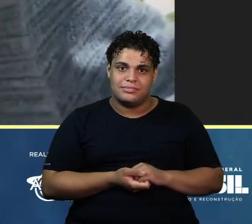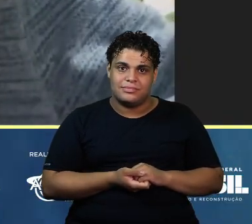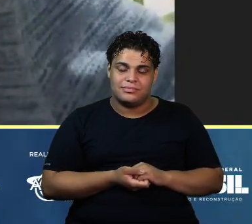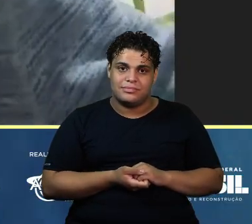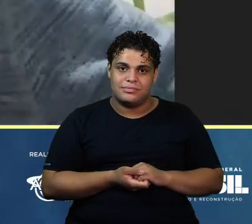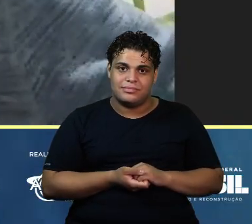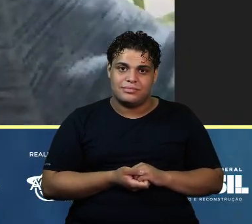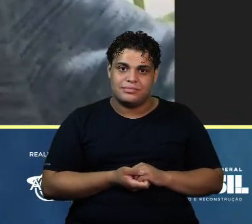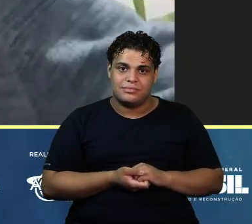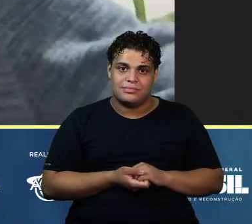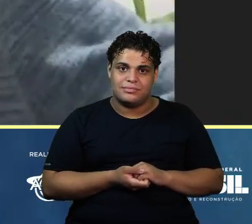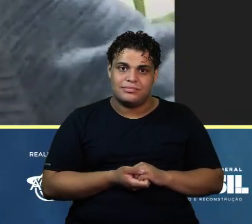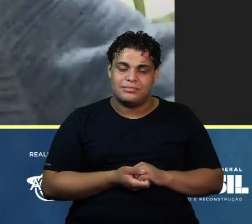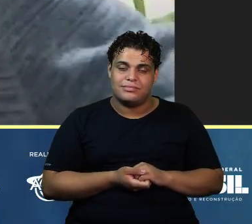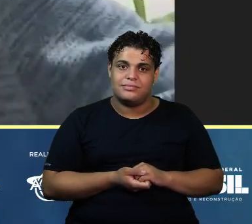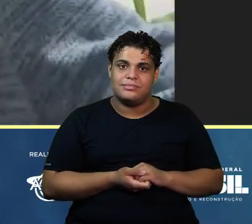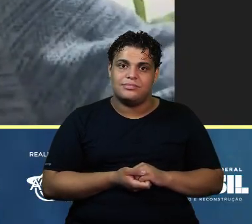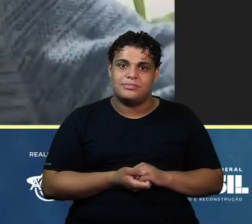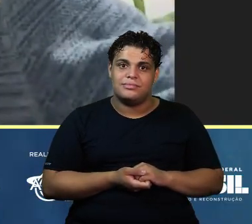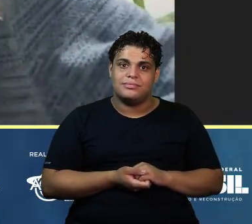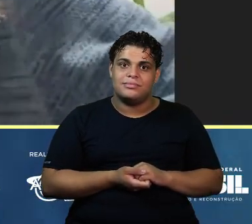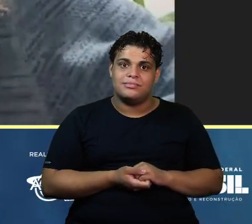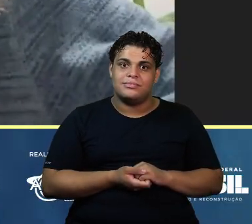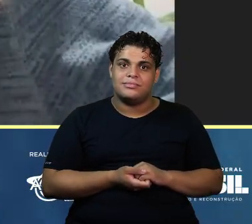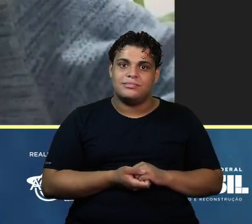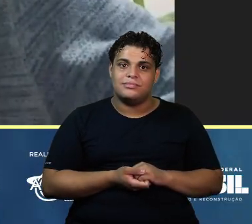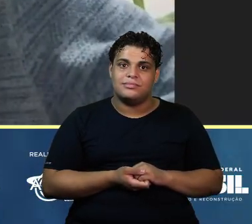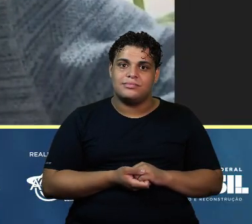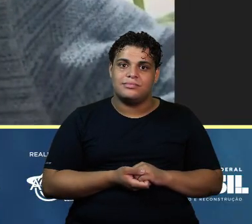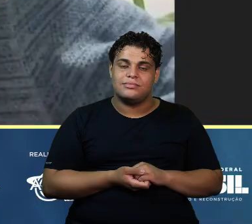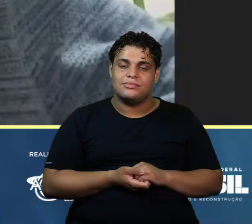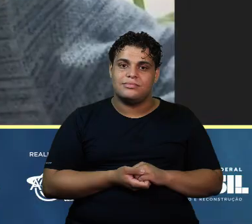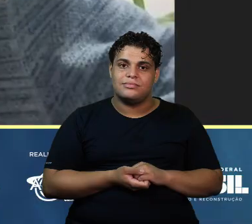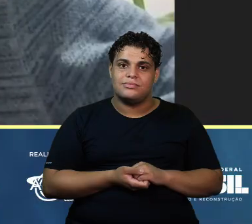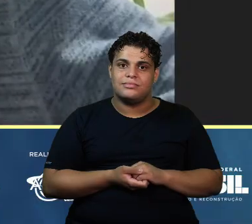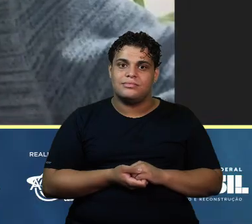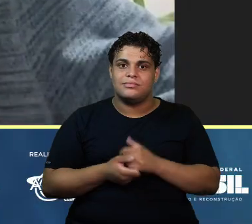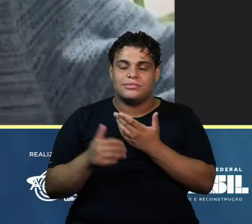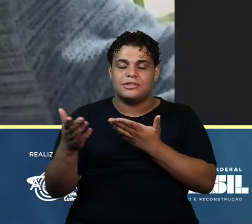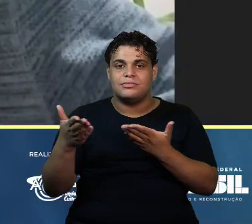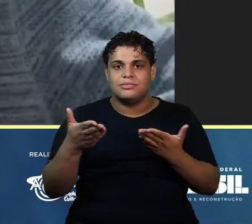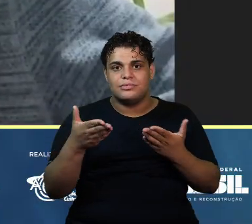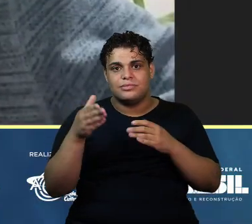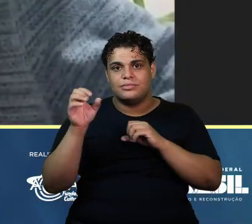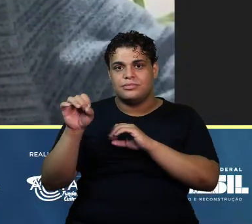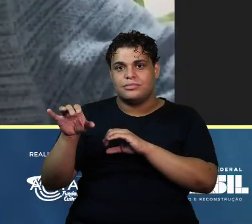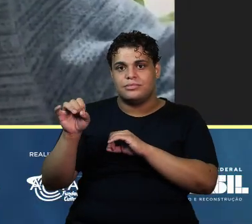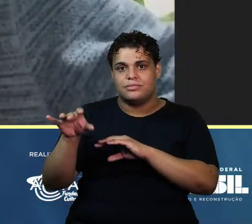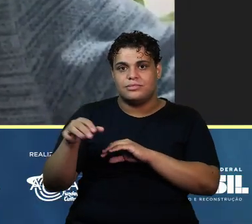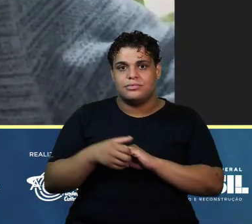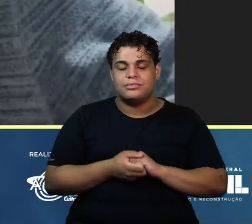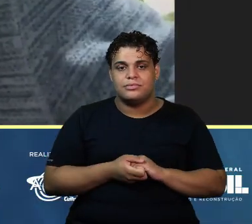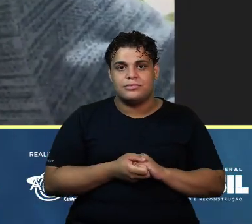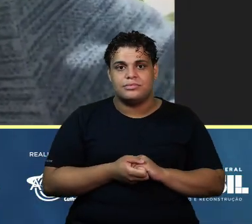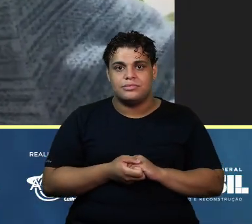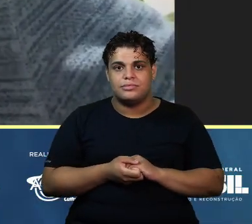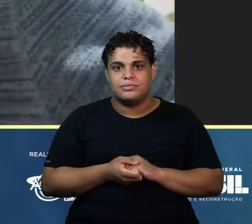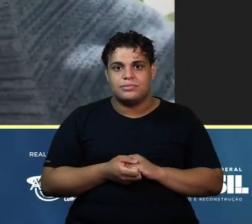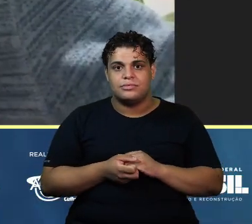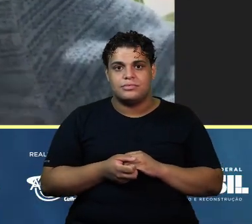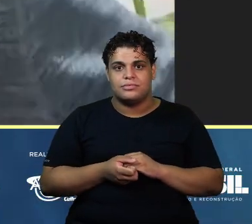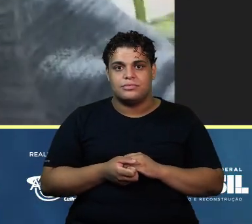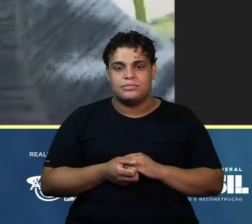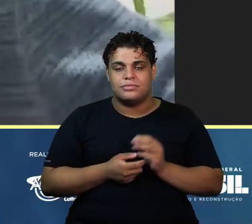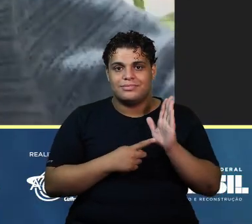coloca nesse trabalho é muito também para trazer essa educação, que foi algo que eu tentei colocar um pouco aqui,